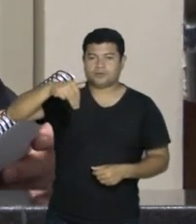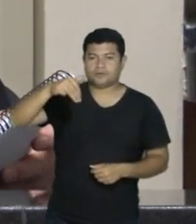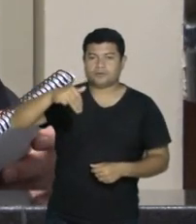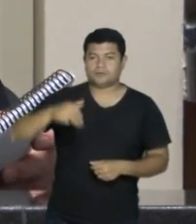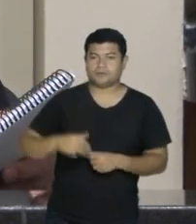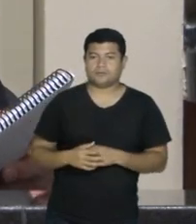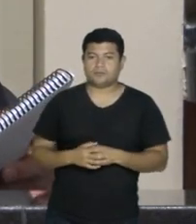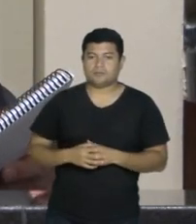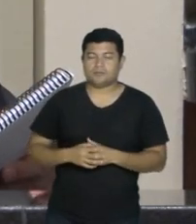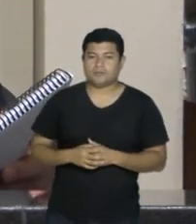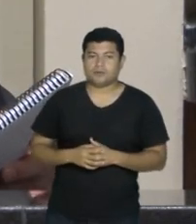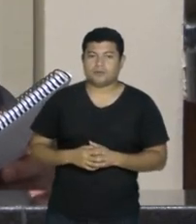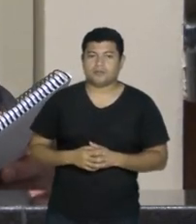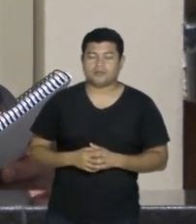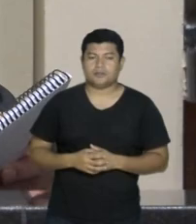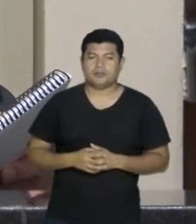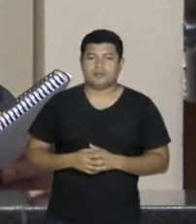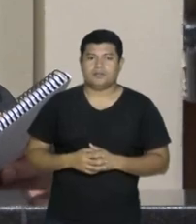minutos